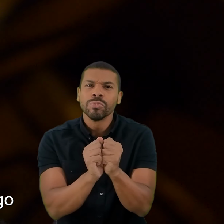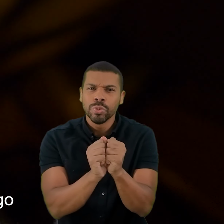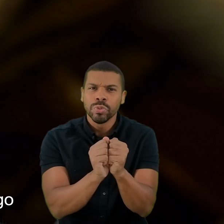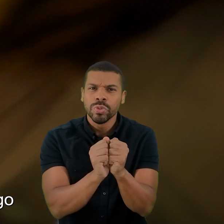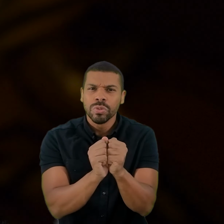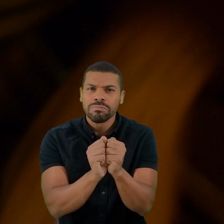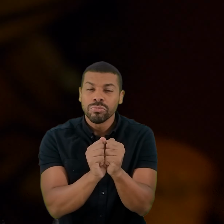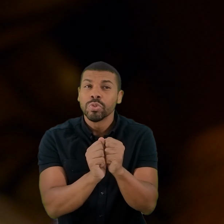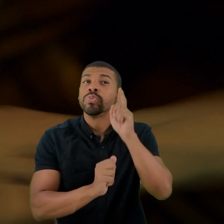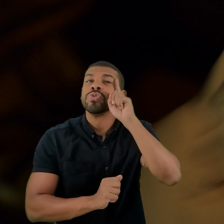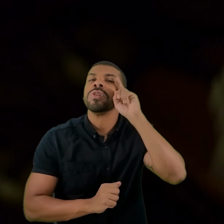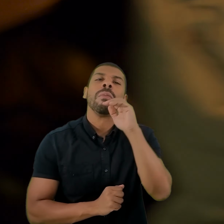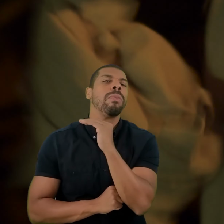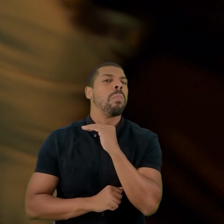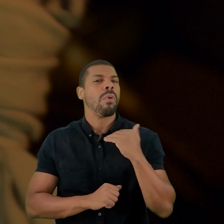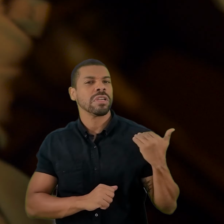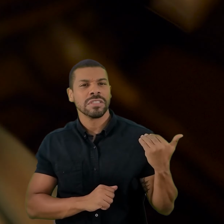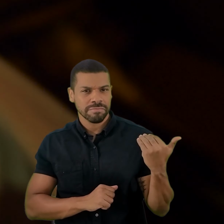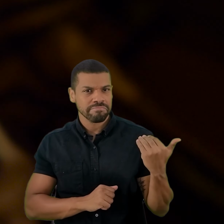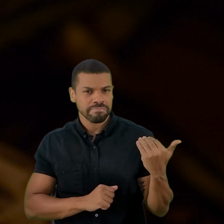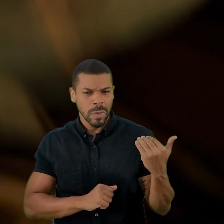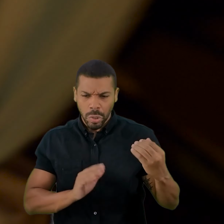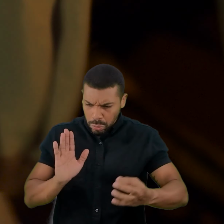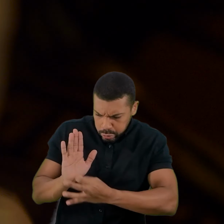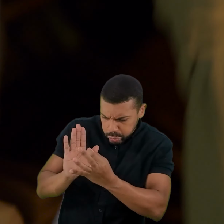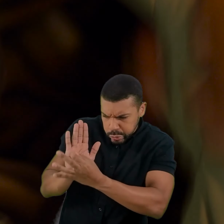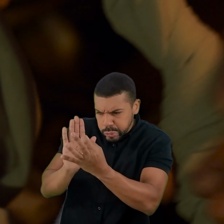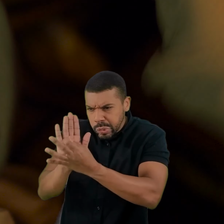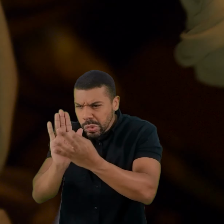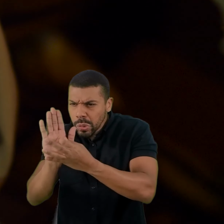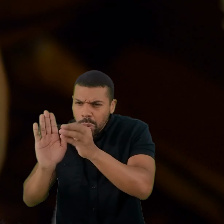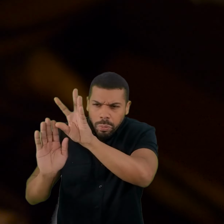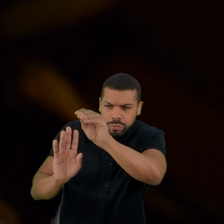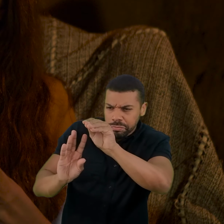levar junto consigo no dia de sua passagem.